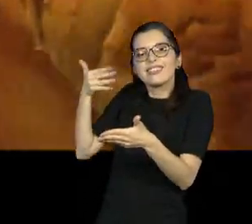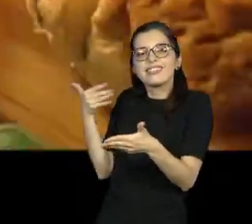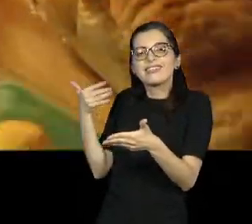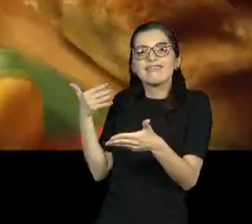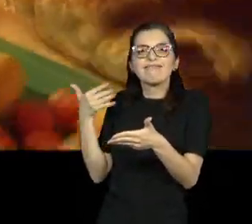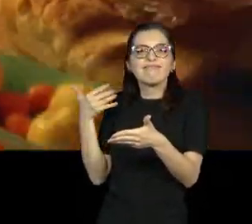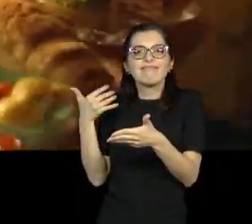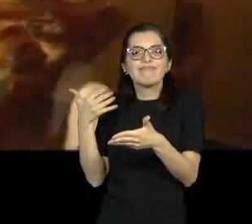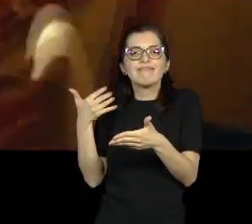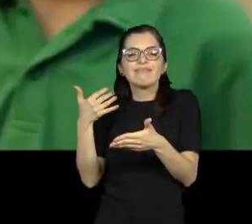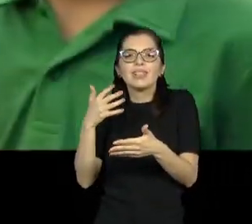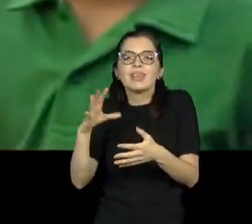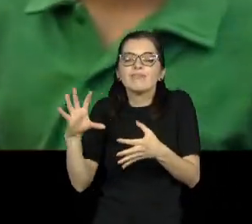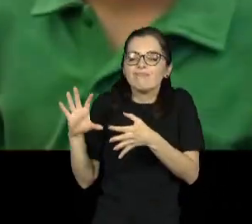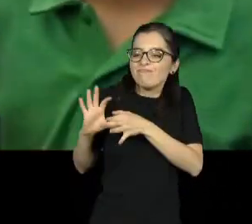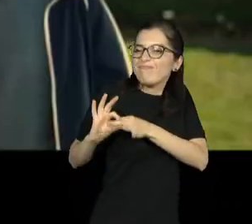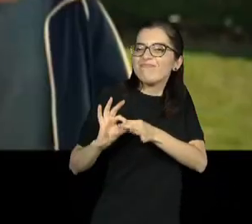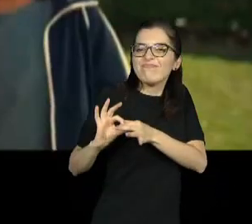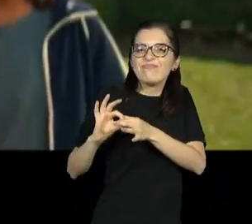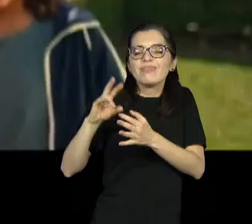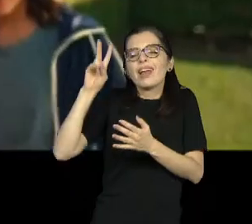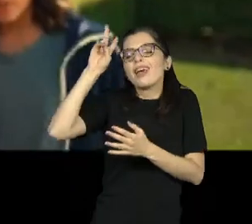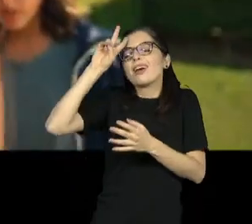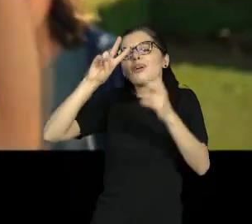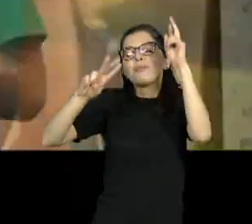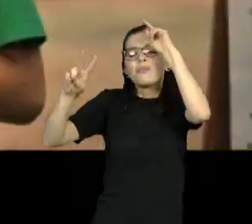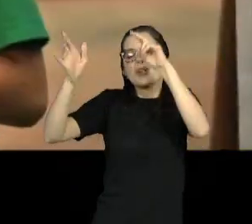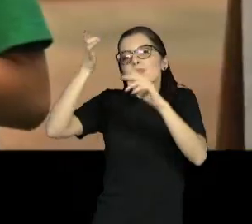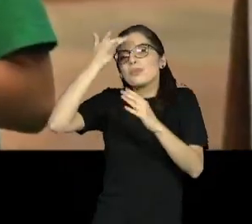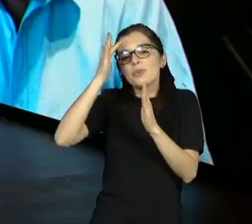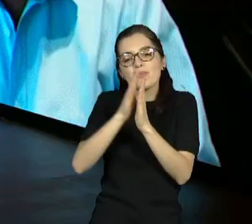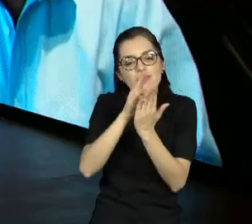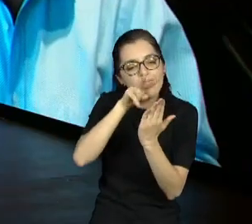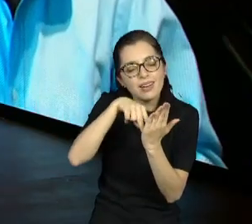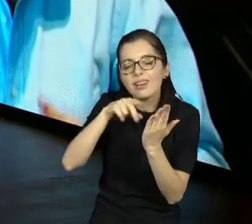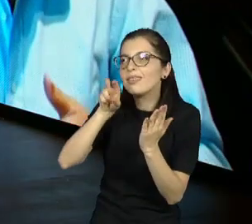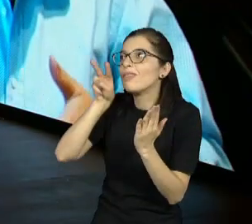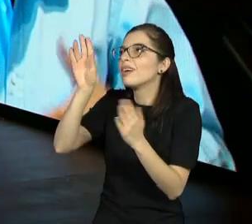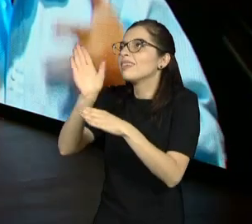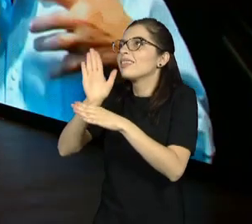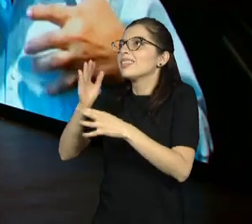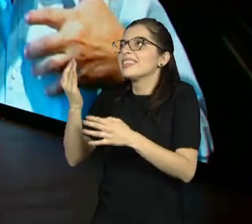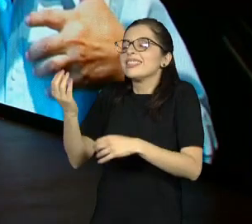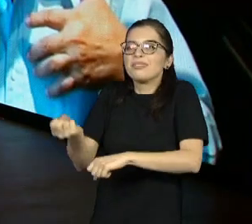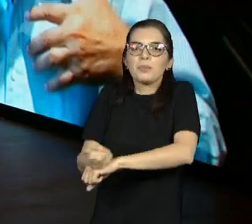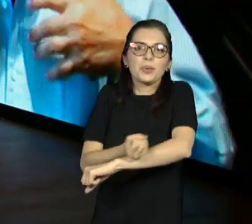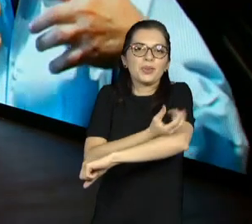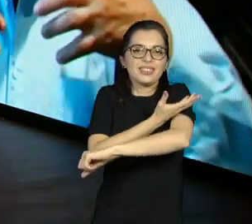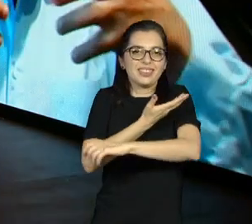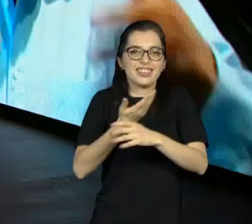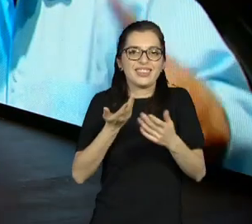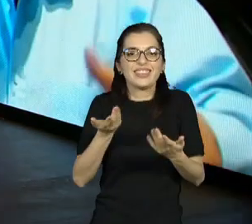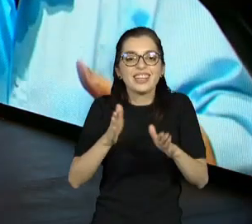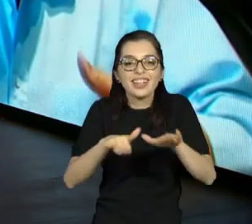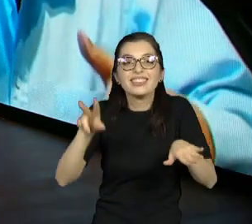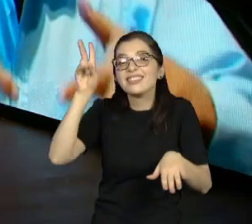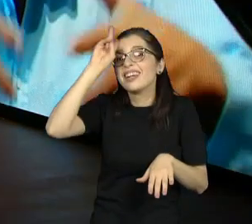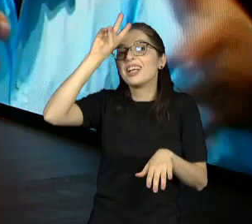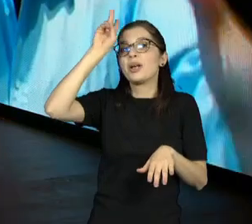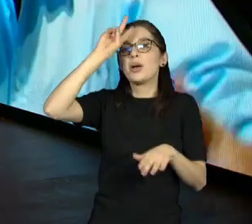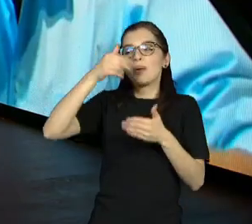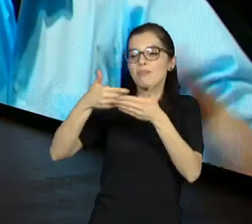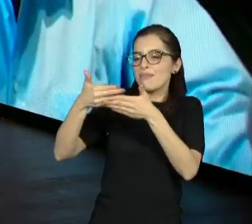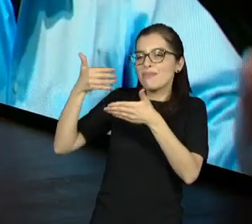sentir, acompanhar em criança. Daí volta todo aqueles sentimentos antigos retornam